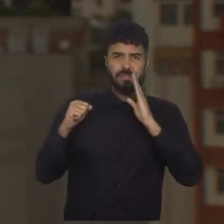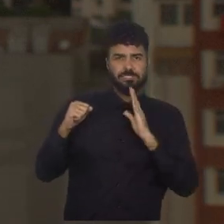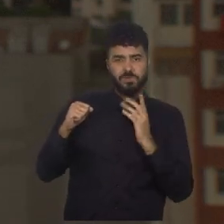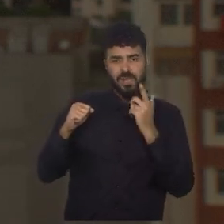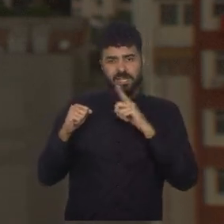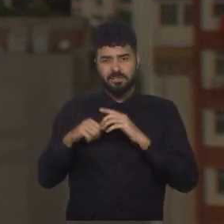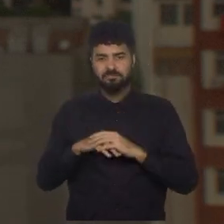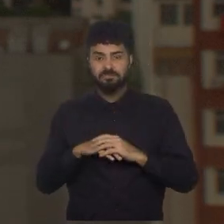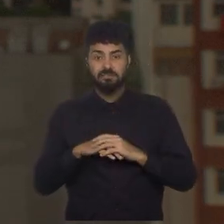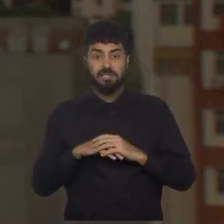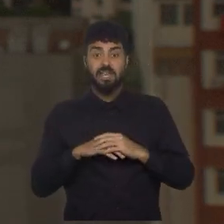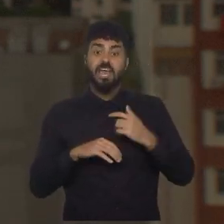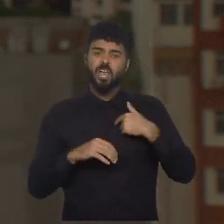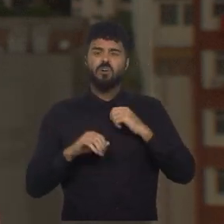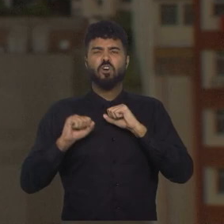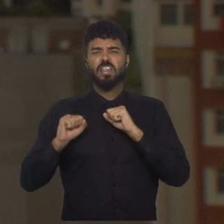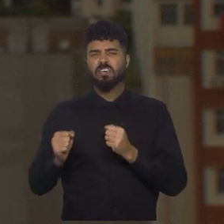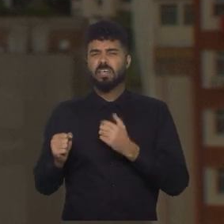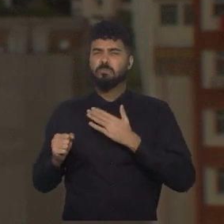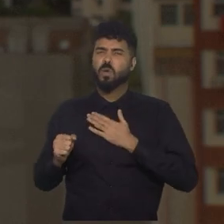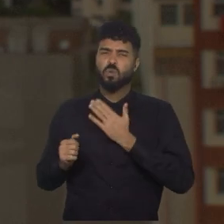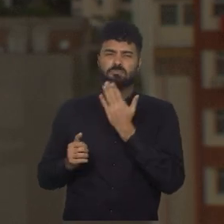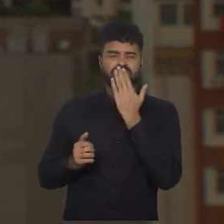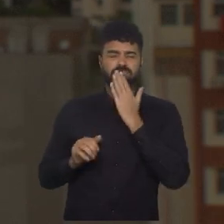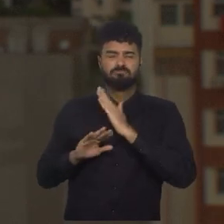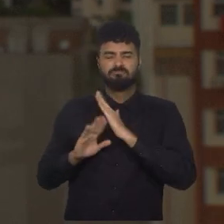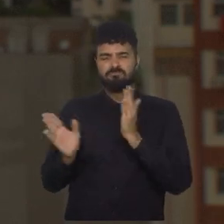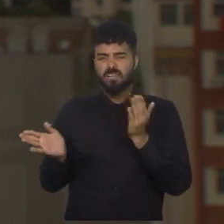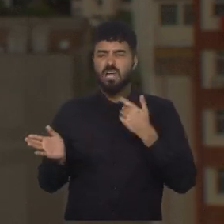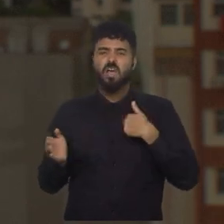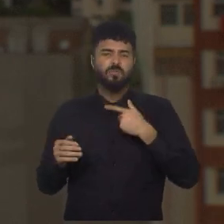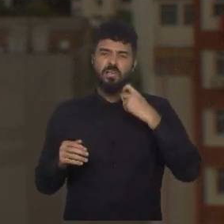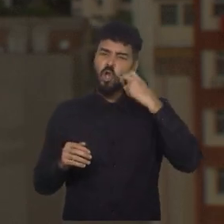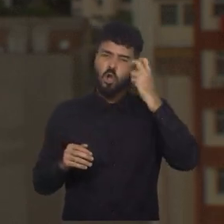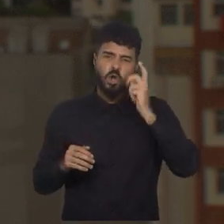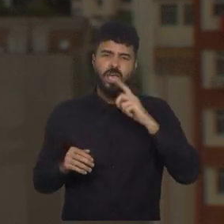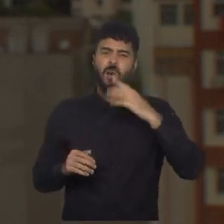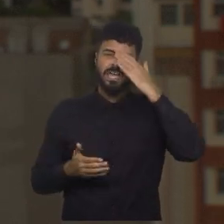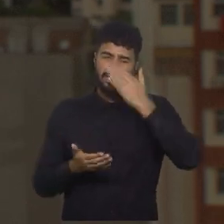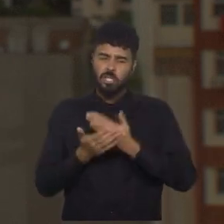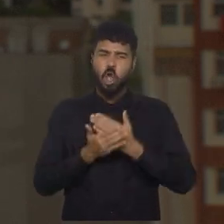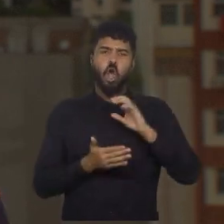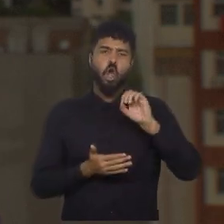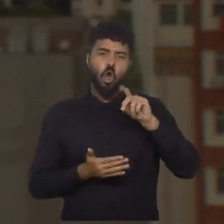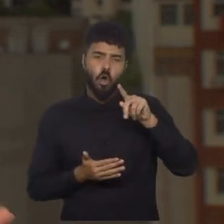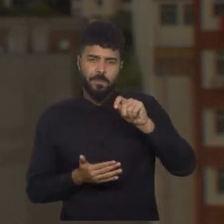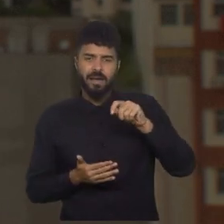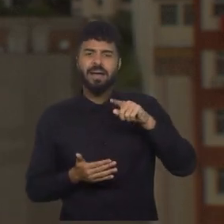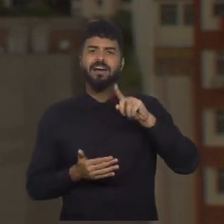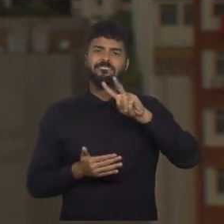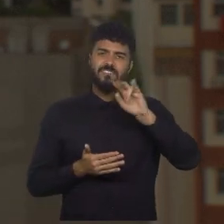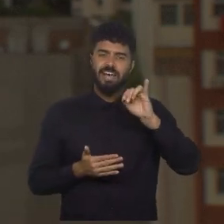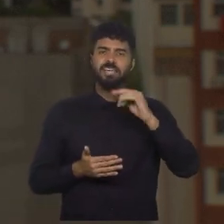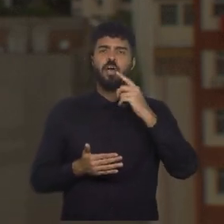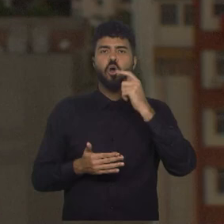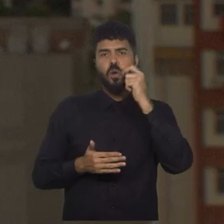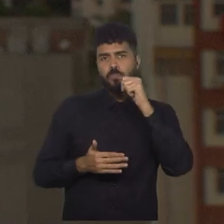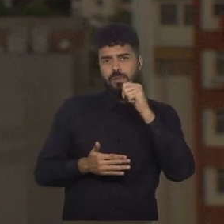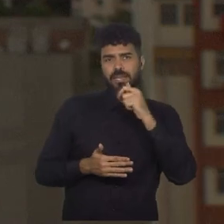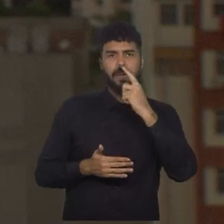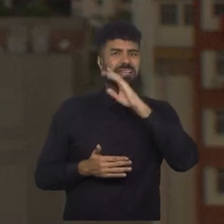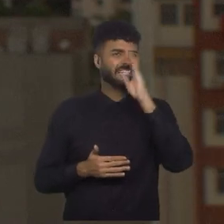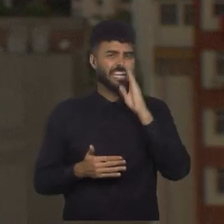coisa. E eu vou ser clubista aqui, não tenho vergonha nenhuma de falar isso. Dica. Acho que a Copa vai ser... de uma